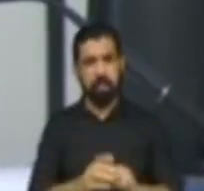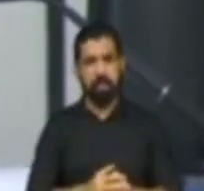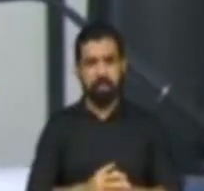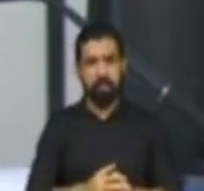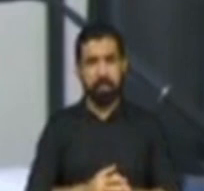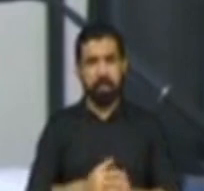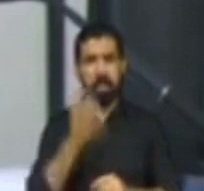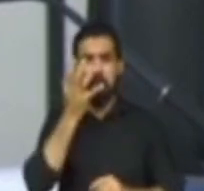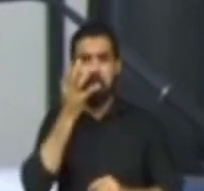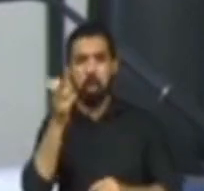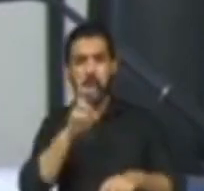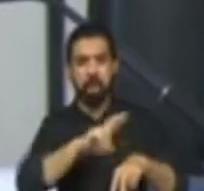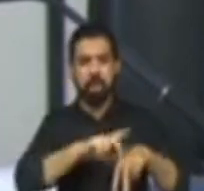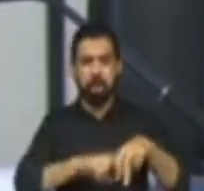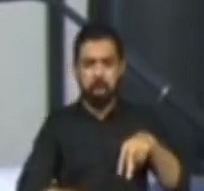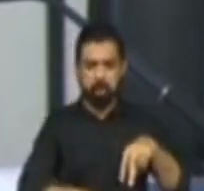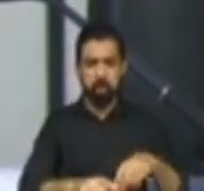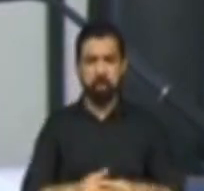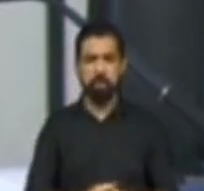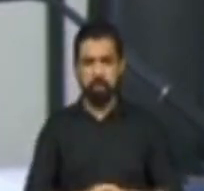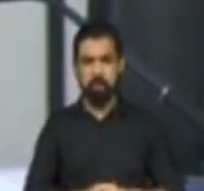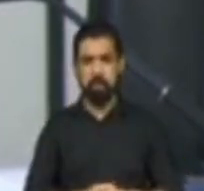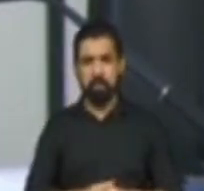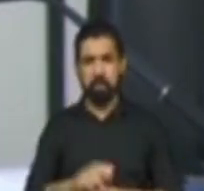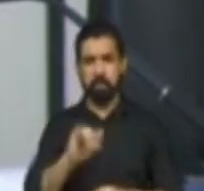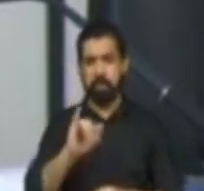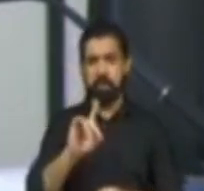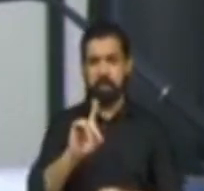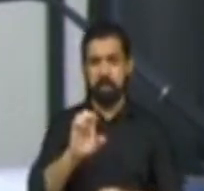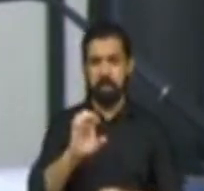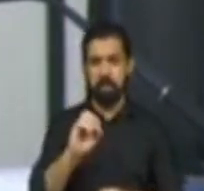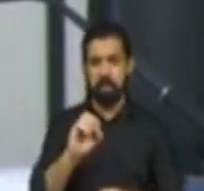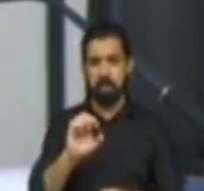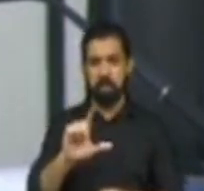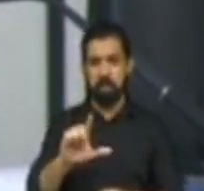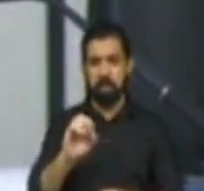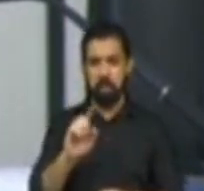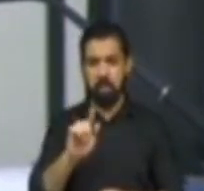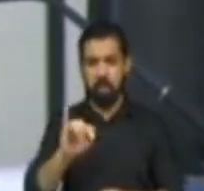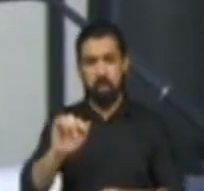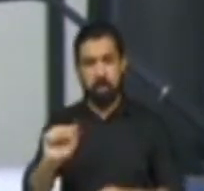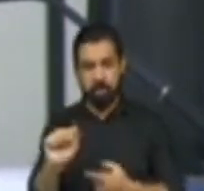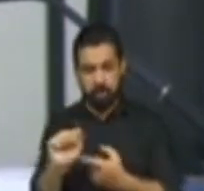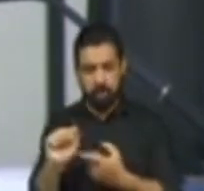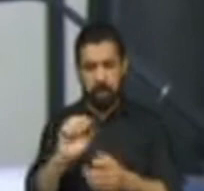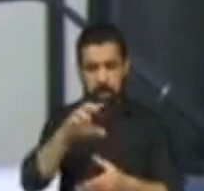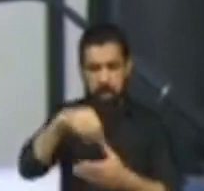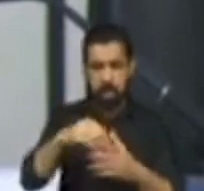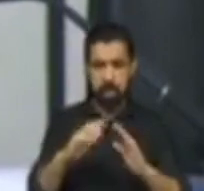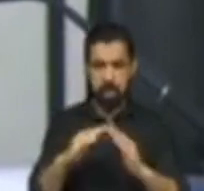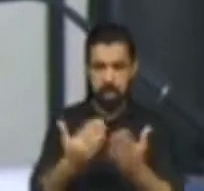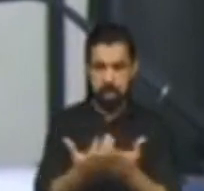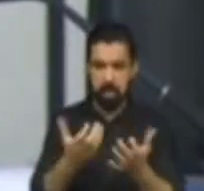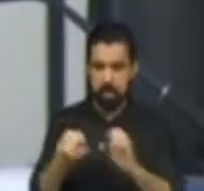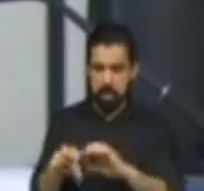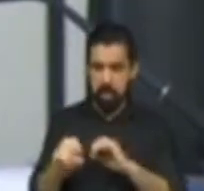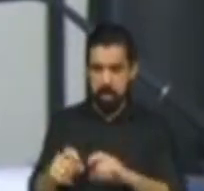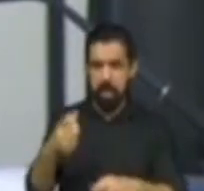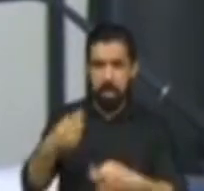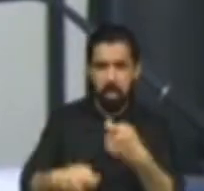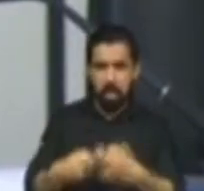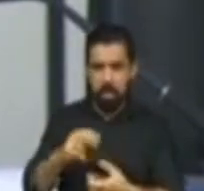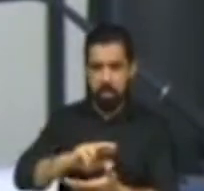escolas. Não basta não esses homens lascivos e imorais, querem ensinar pornografia para os nossos filhos no